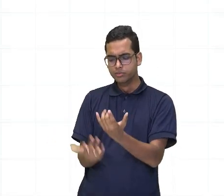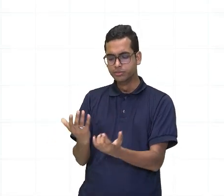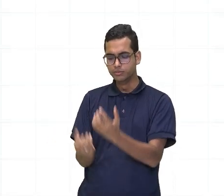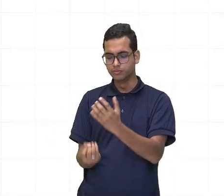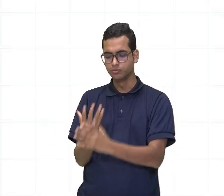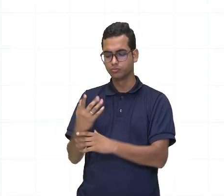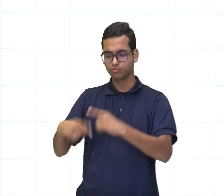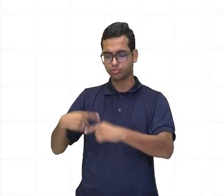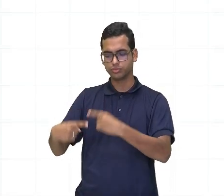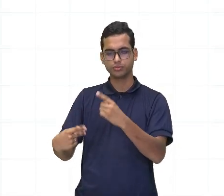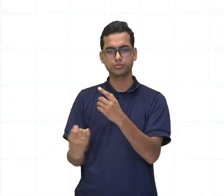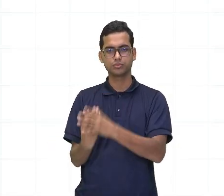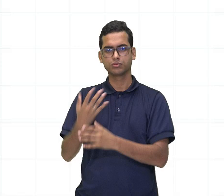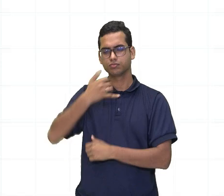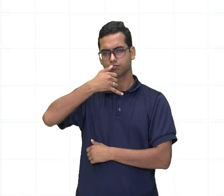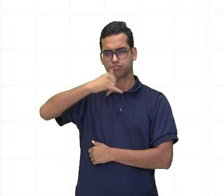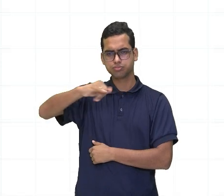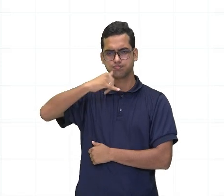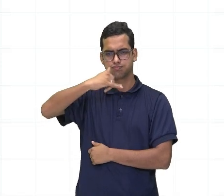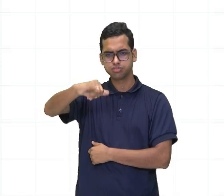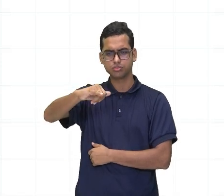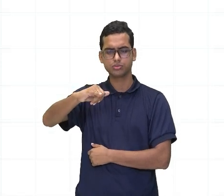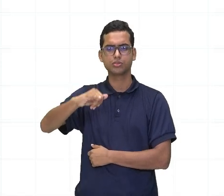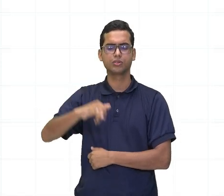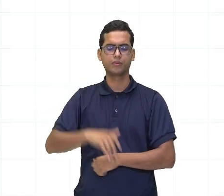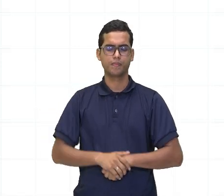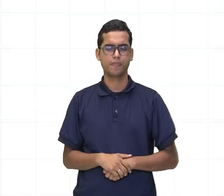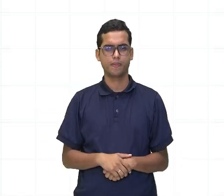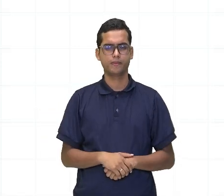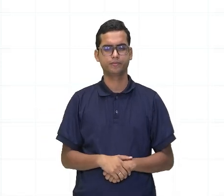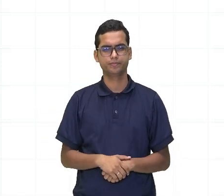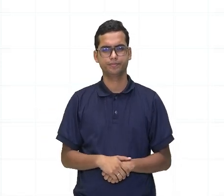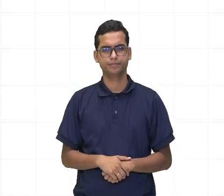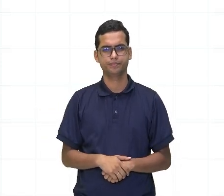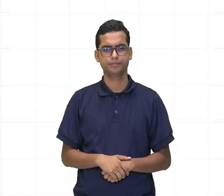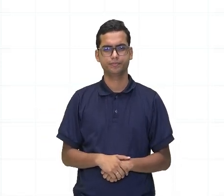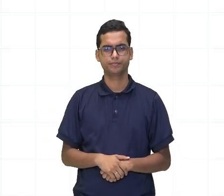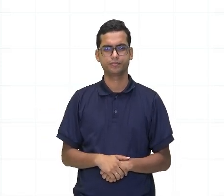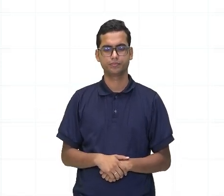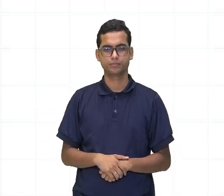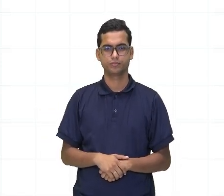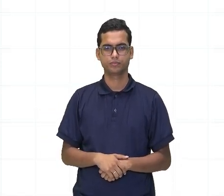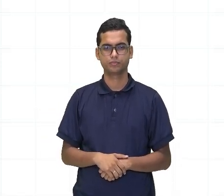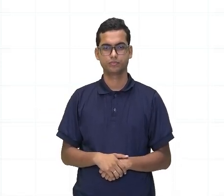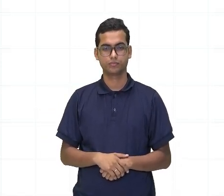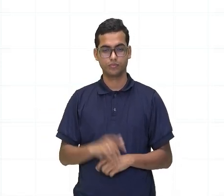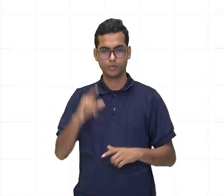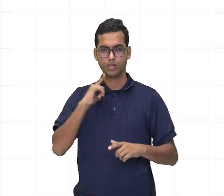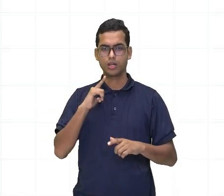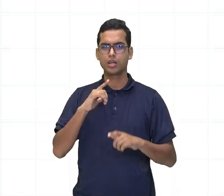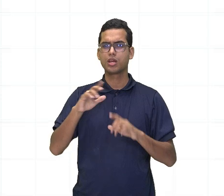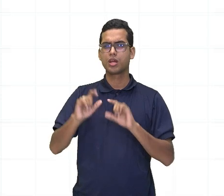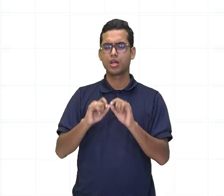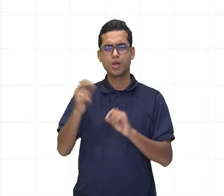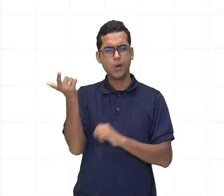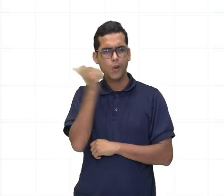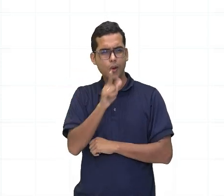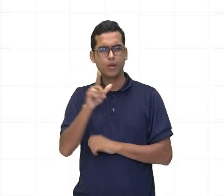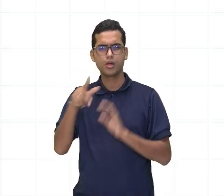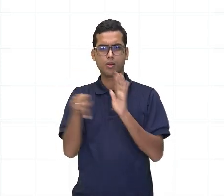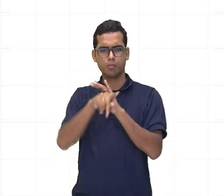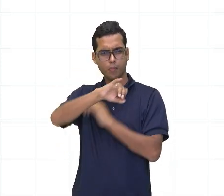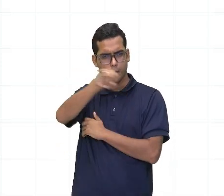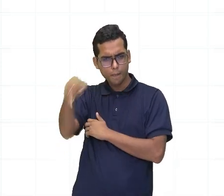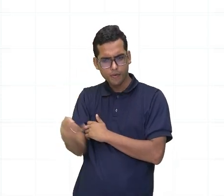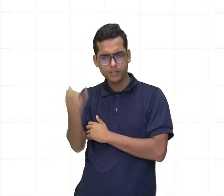energia termoelétrica, que é considerada não renovável, já que os recursos, né, são usados